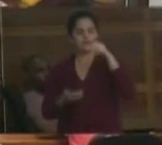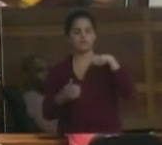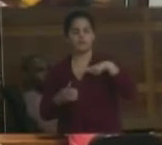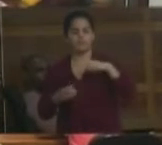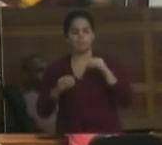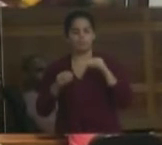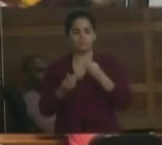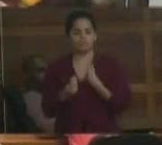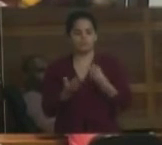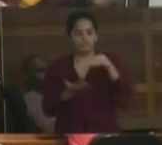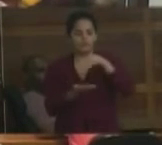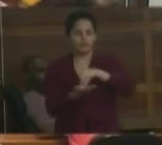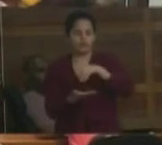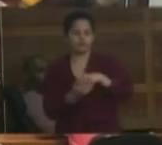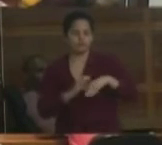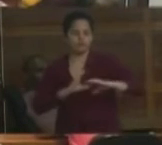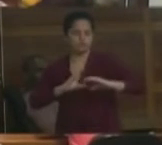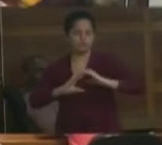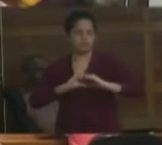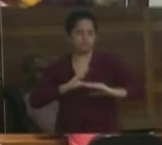e aí